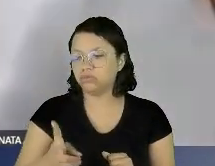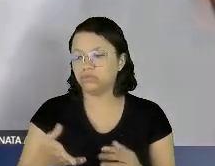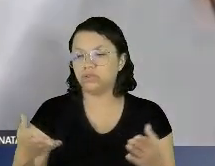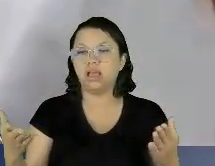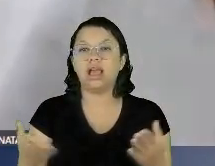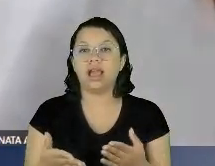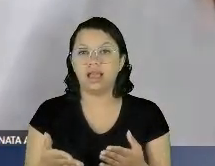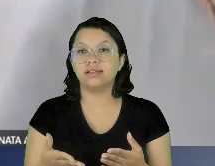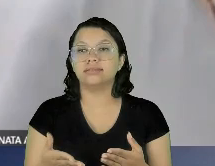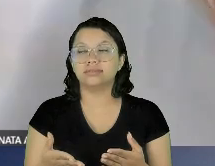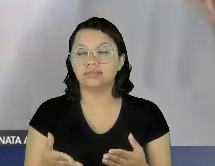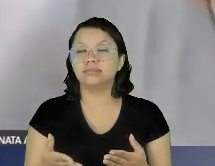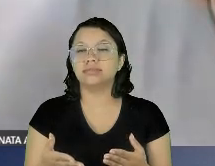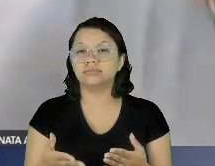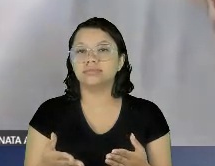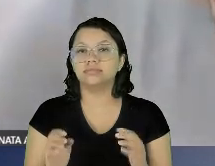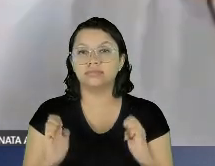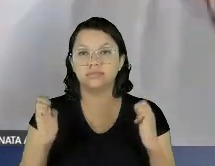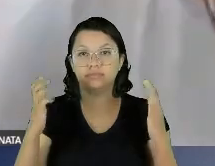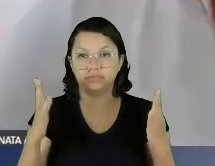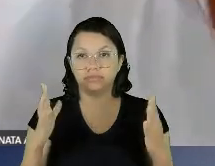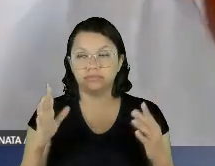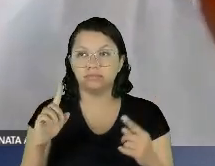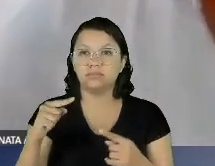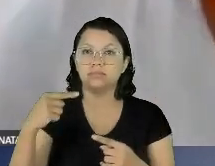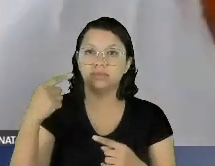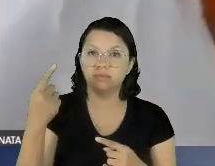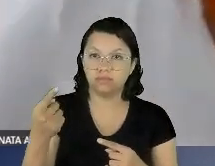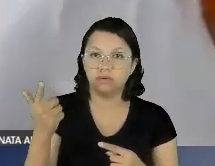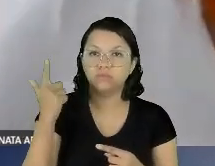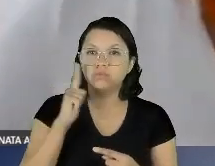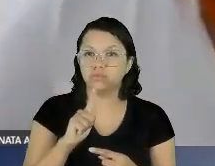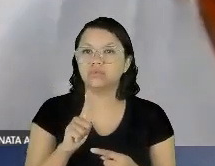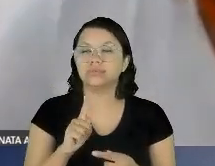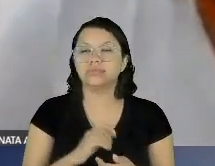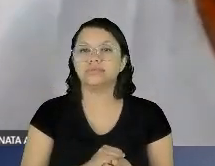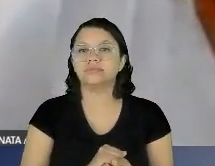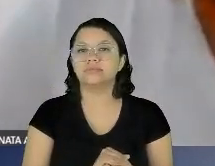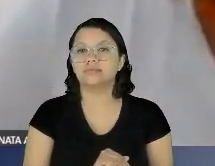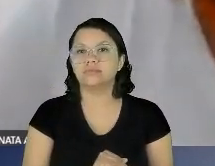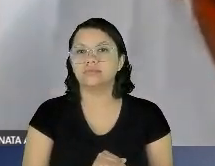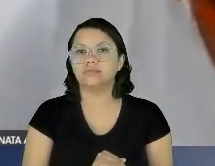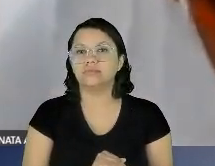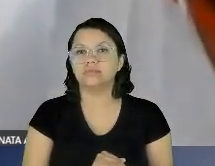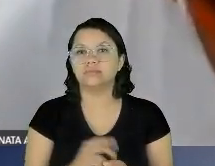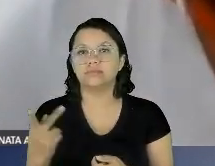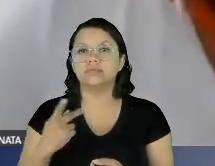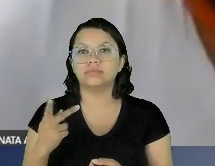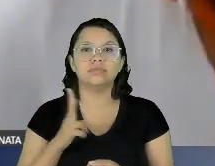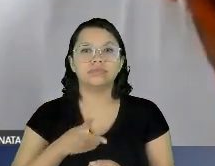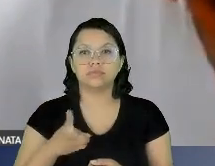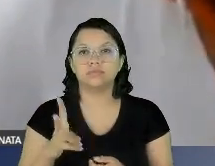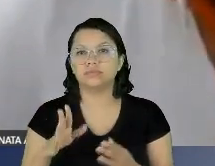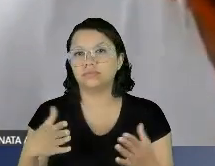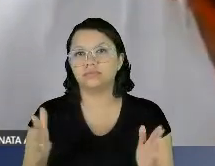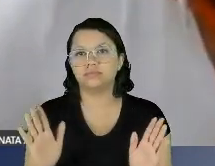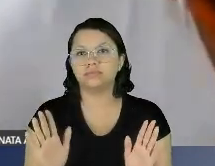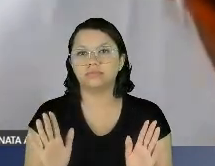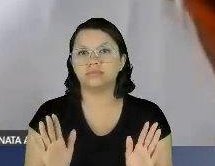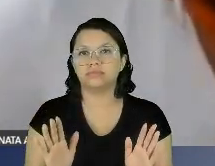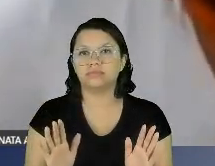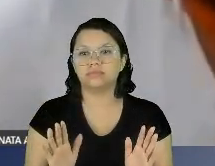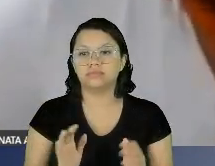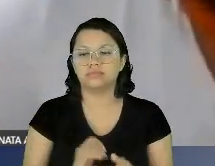nosso roteiro, e depois, na hora que ela conseguir, a gente dá continuidade. E abrir a palavra